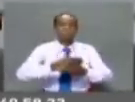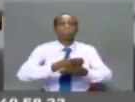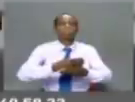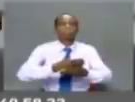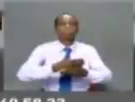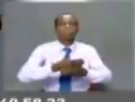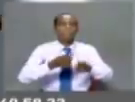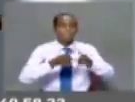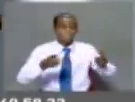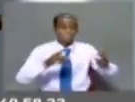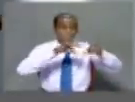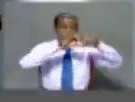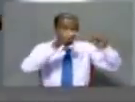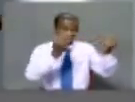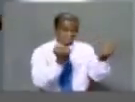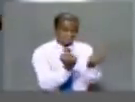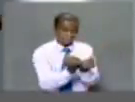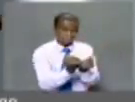qualquer